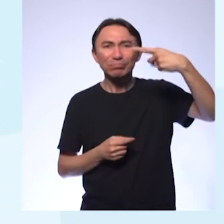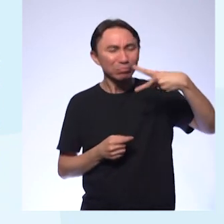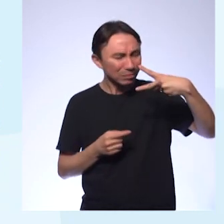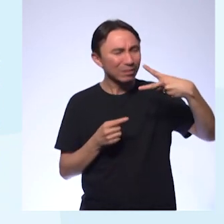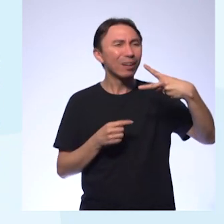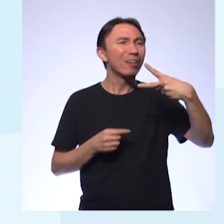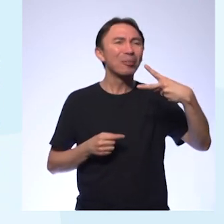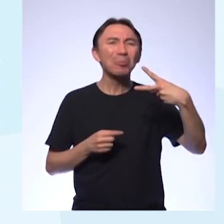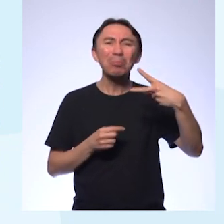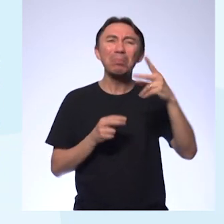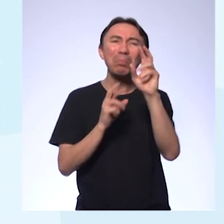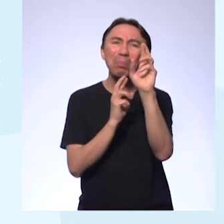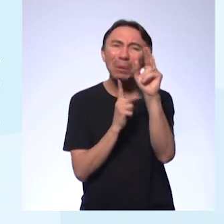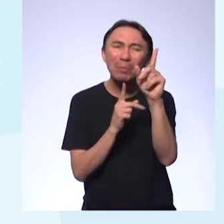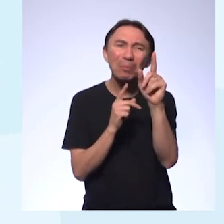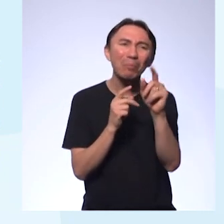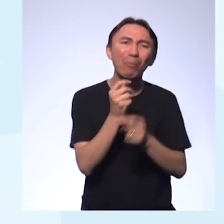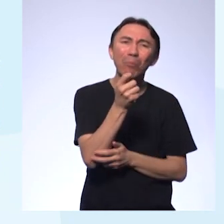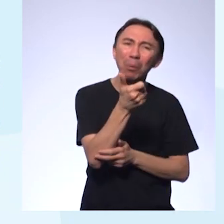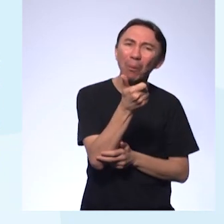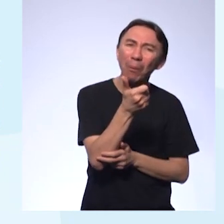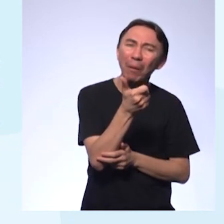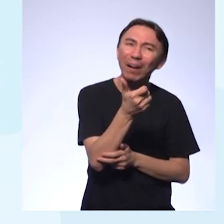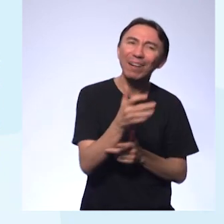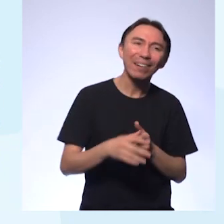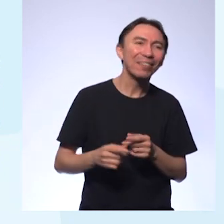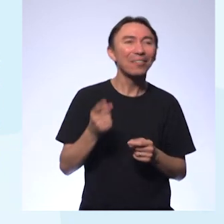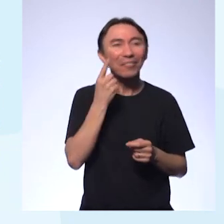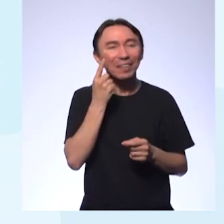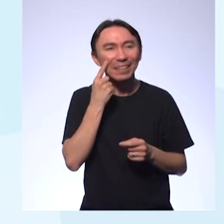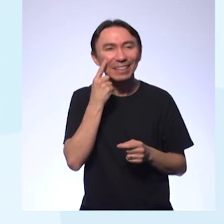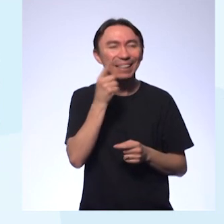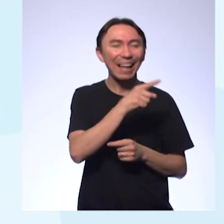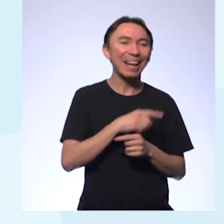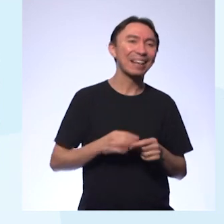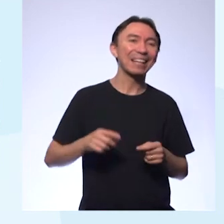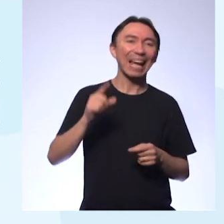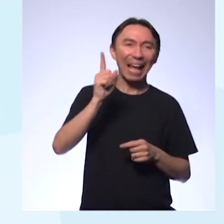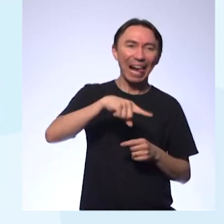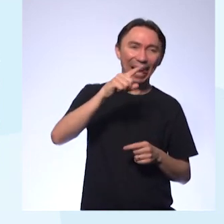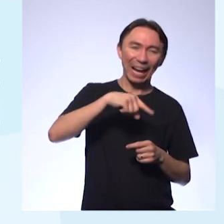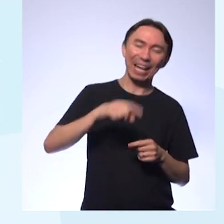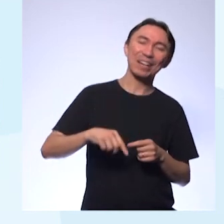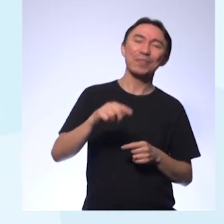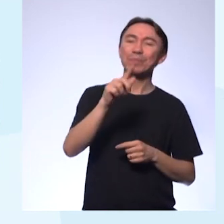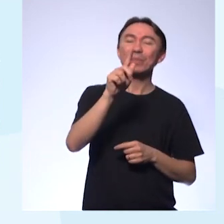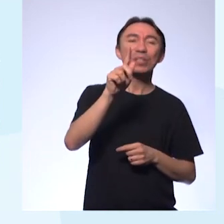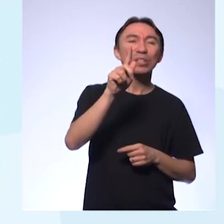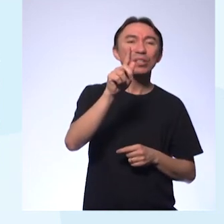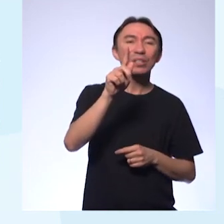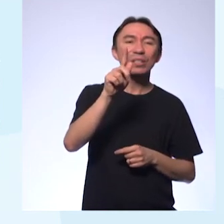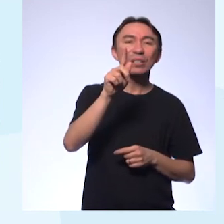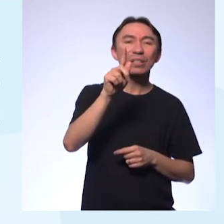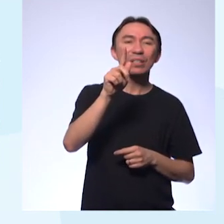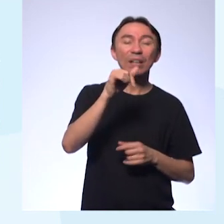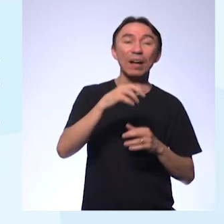anteriormente a isomeria plana, a geométrica, e essa aqui é a